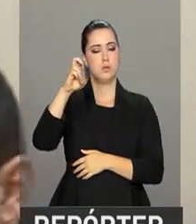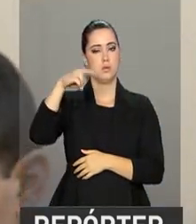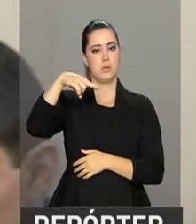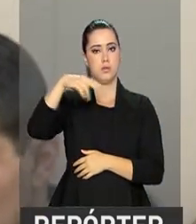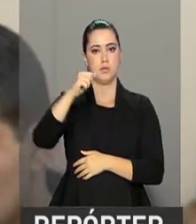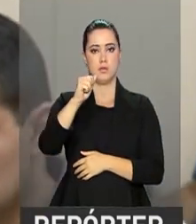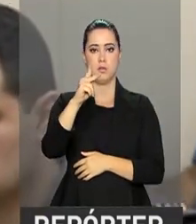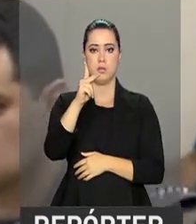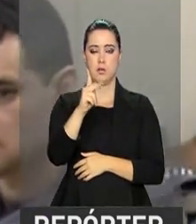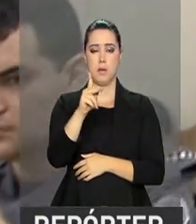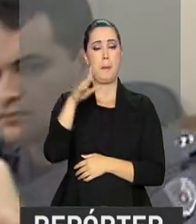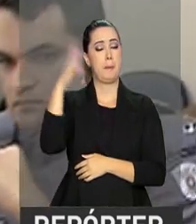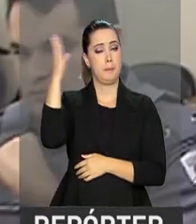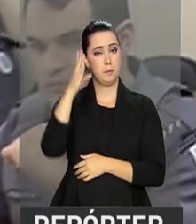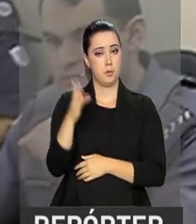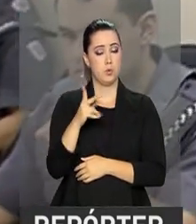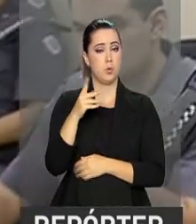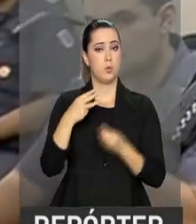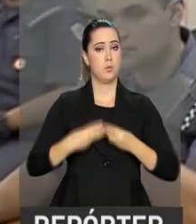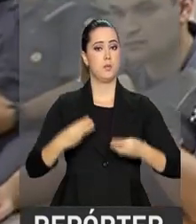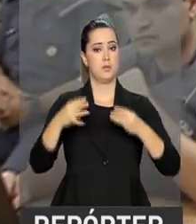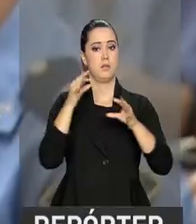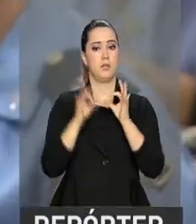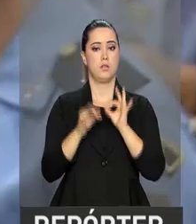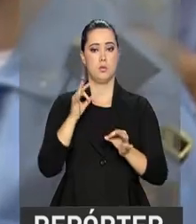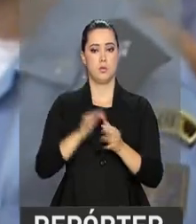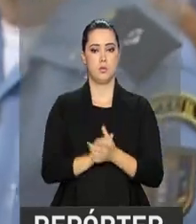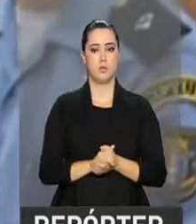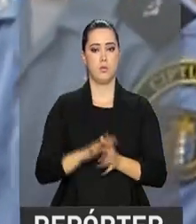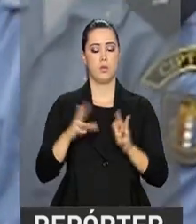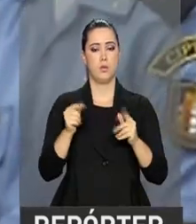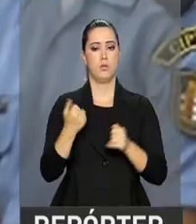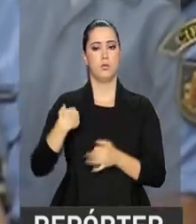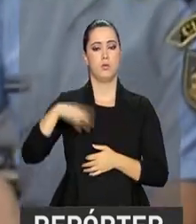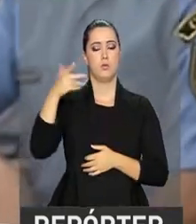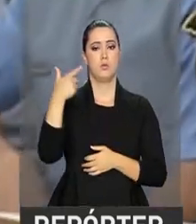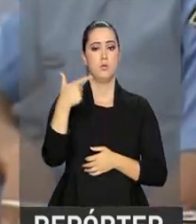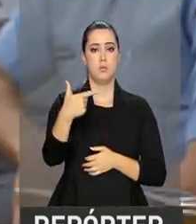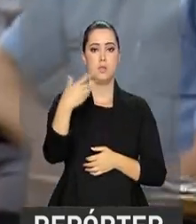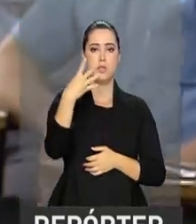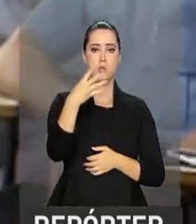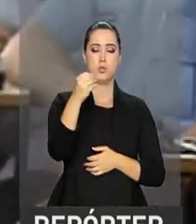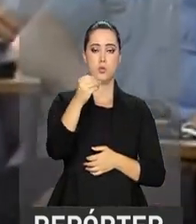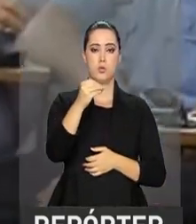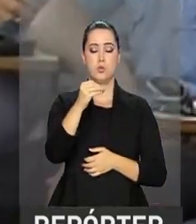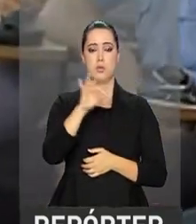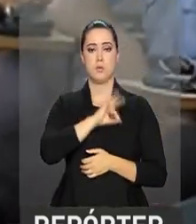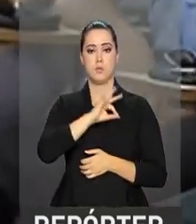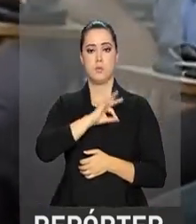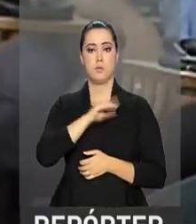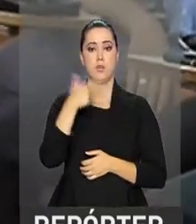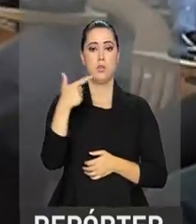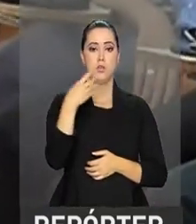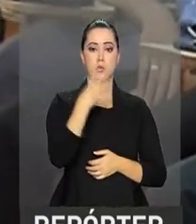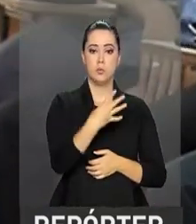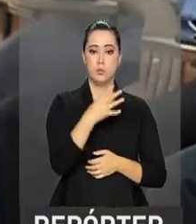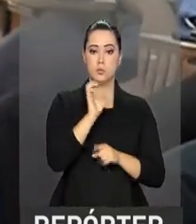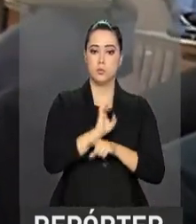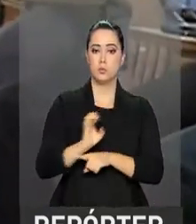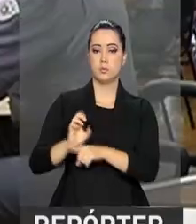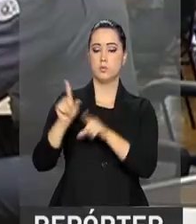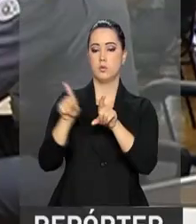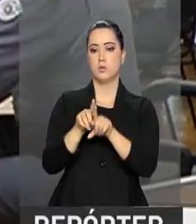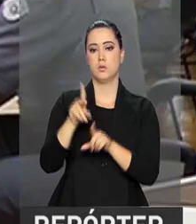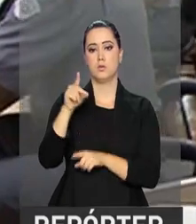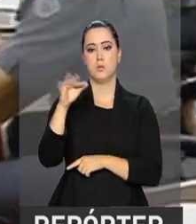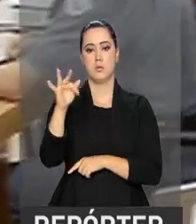Secretaria Nacional de Segurança Pública do Ministério da Justiça. Ao todo, são 240 policiais de 24 estados e do Distrito